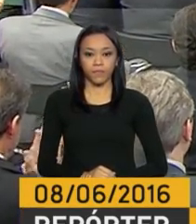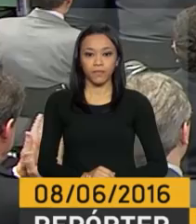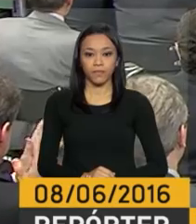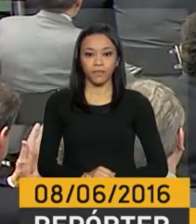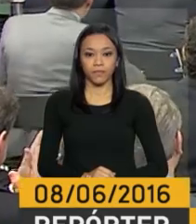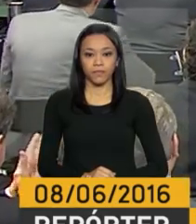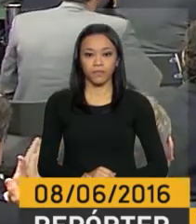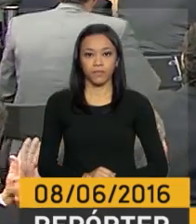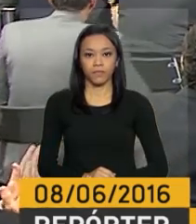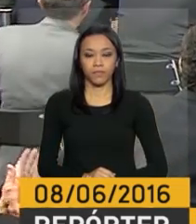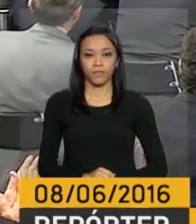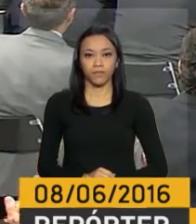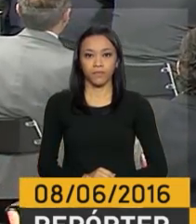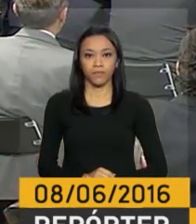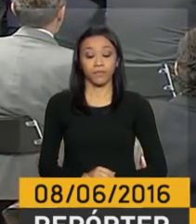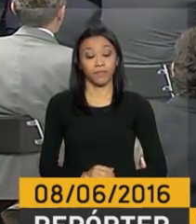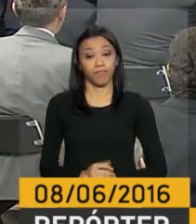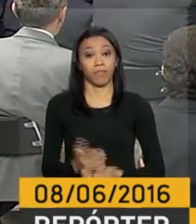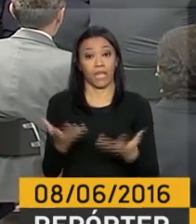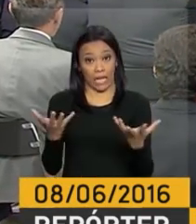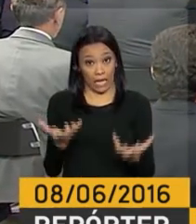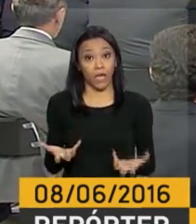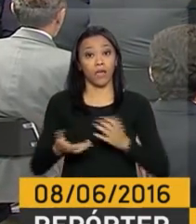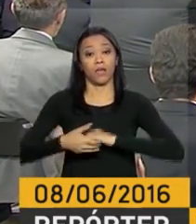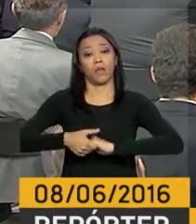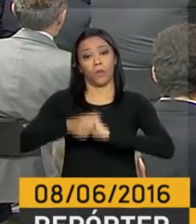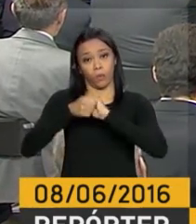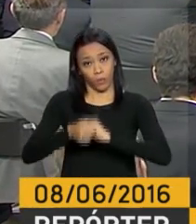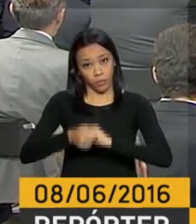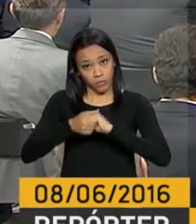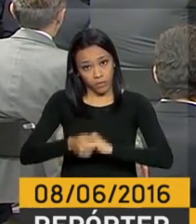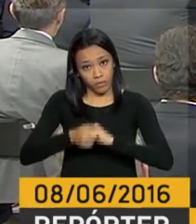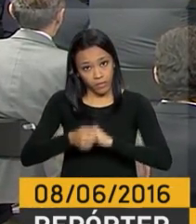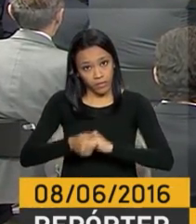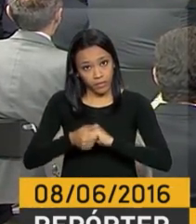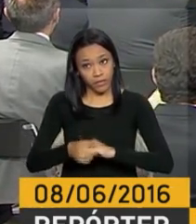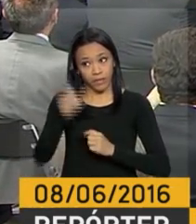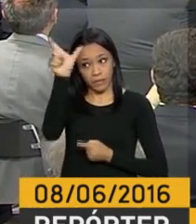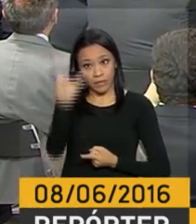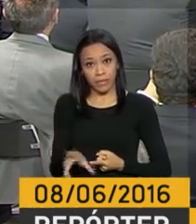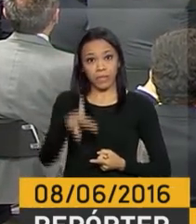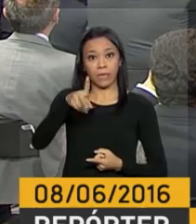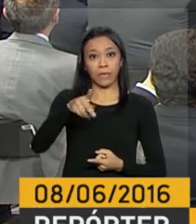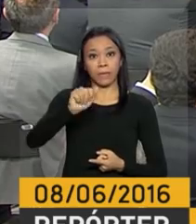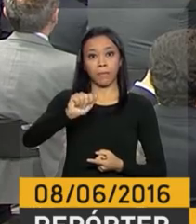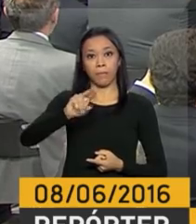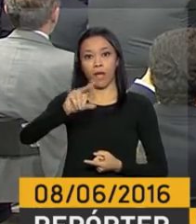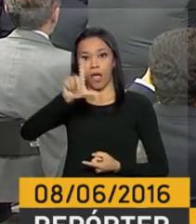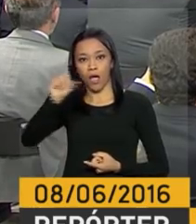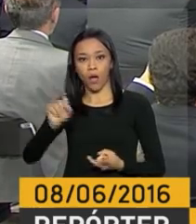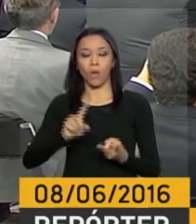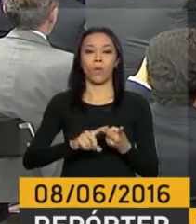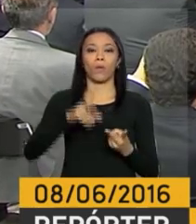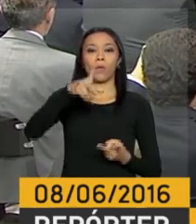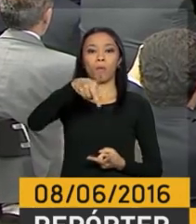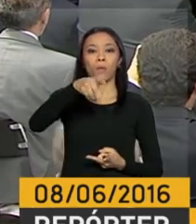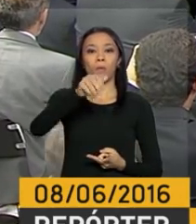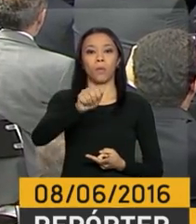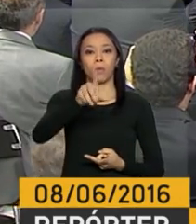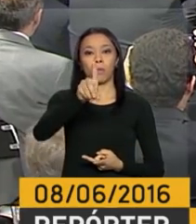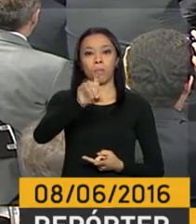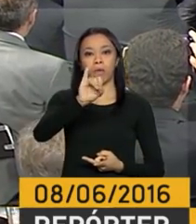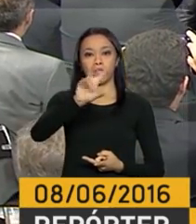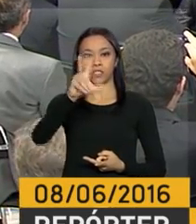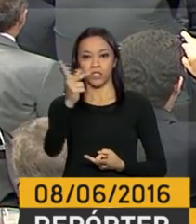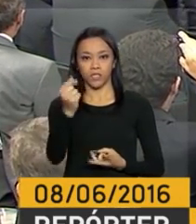Temer quero quero cumprimentar os o Paulo scaf O Marcos Pereira o Padilha o Henrique